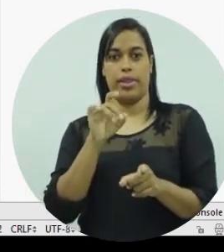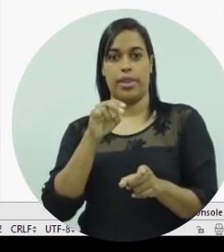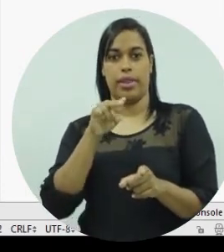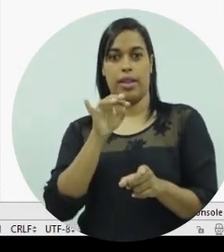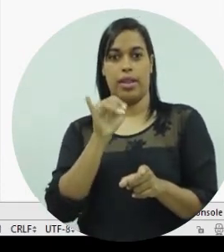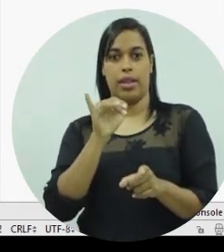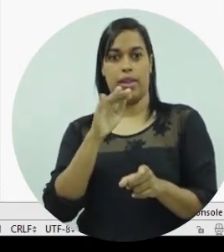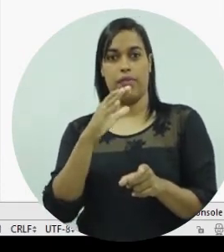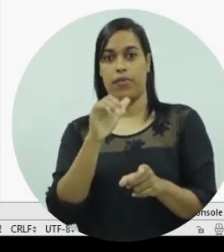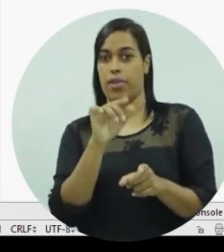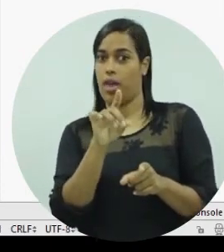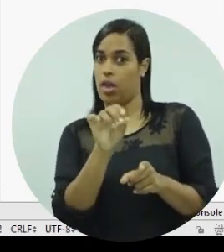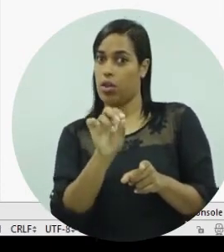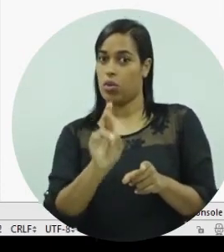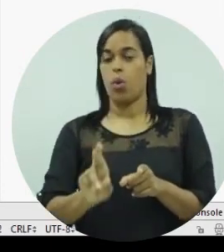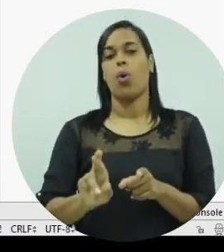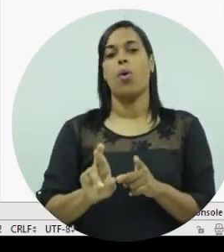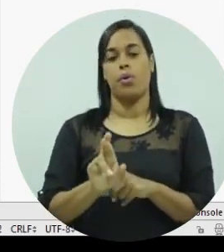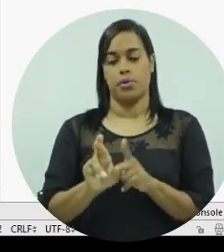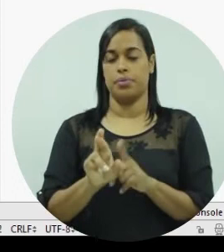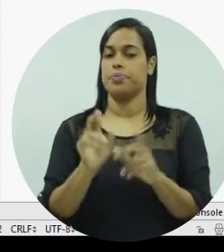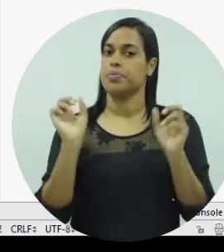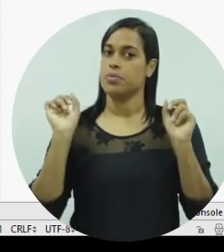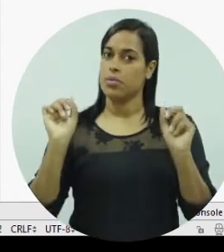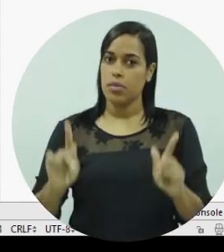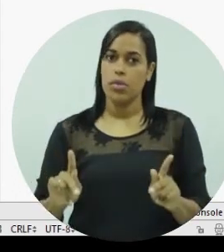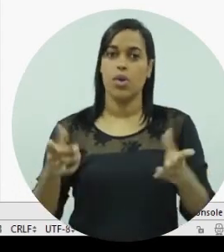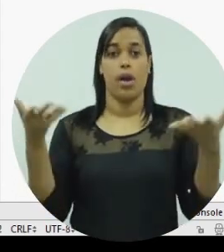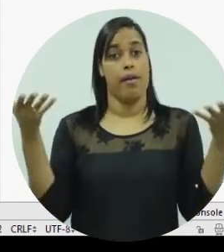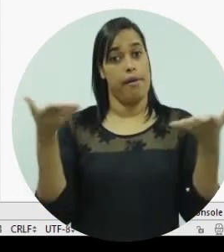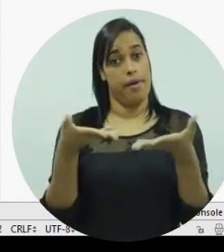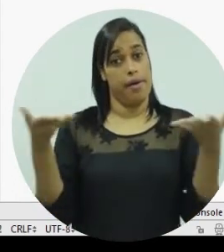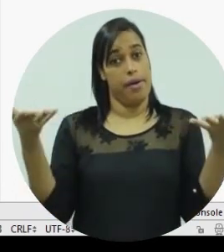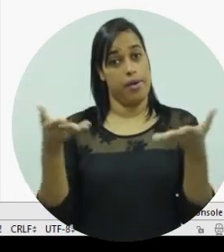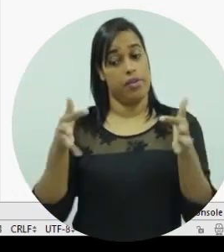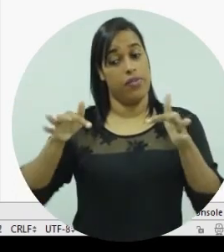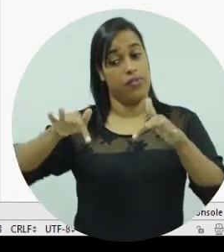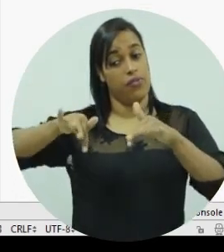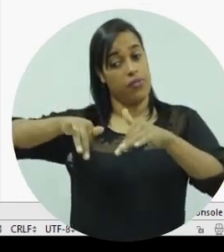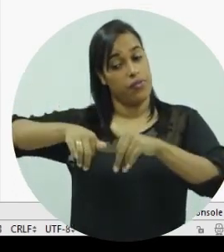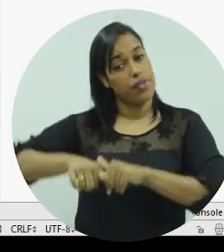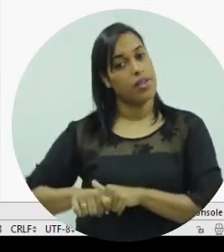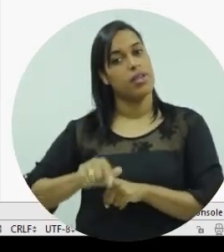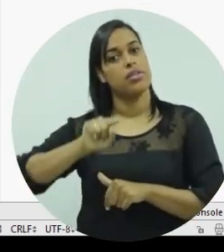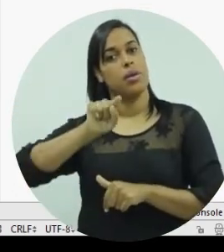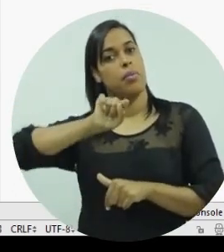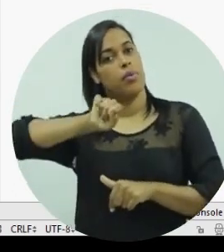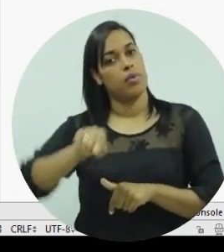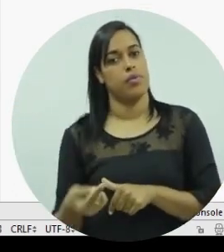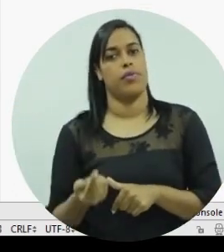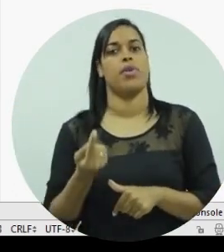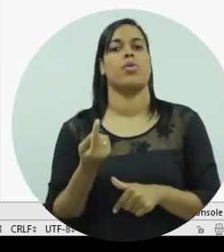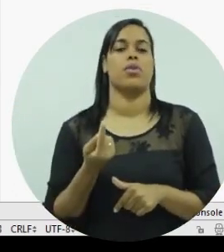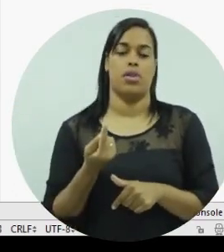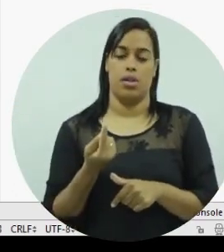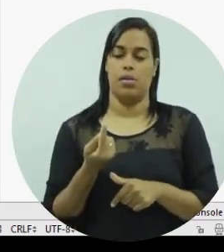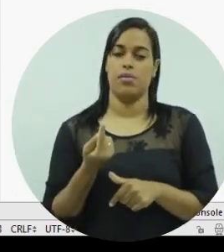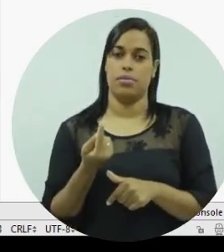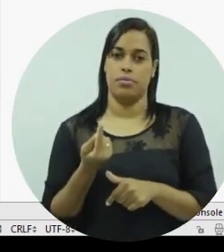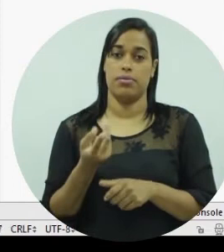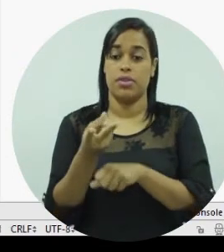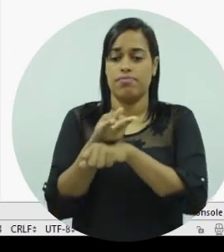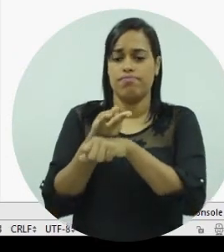identificador. Pronto. Então ele vai agora, finalizamos com ponto e vírgula, e ele